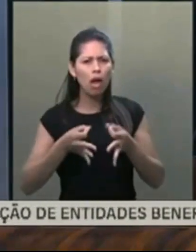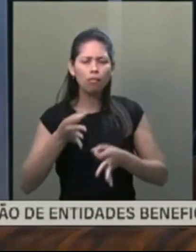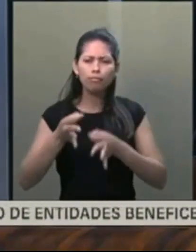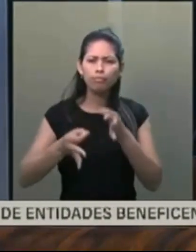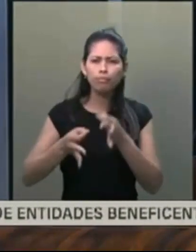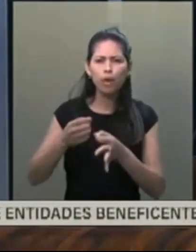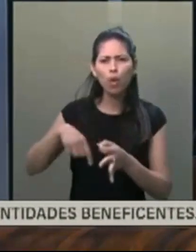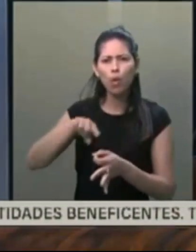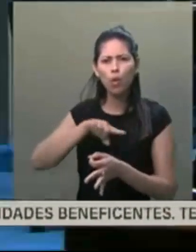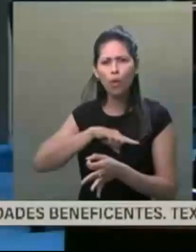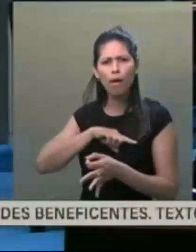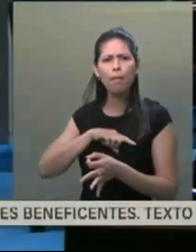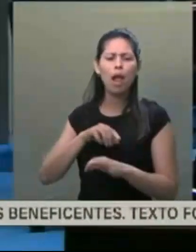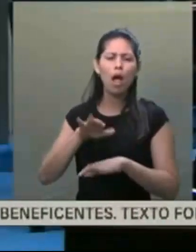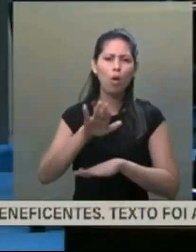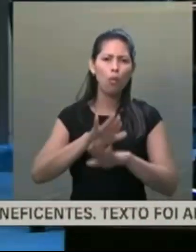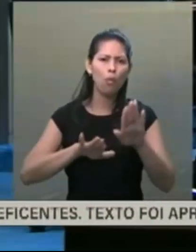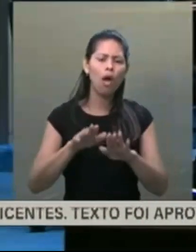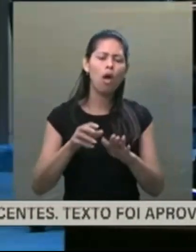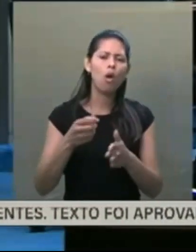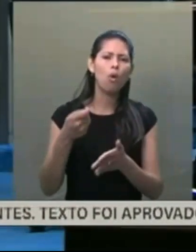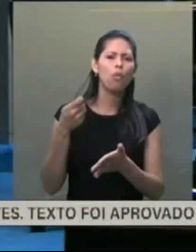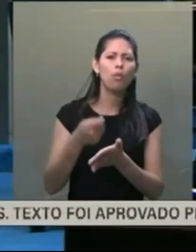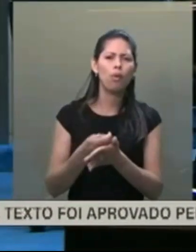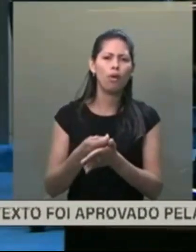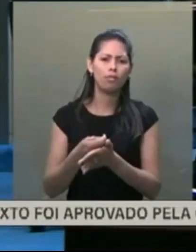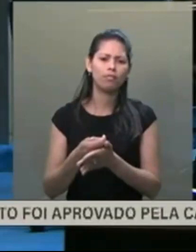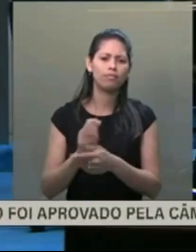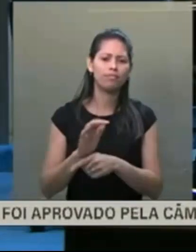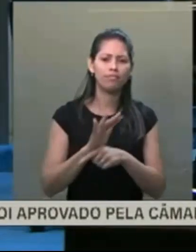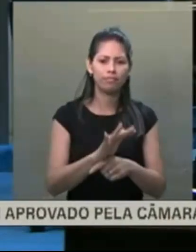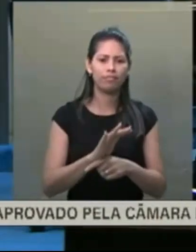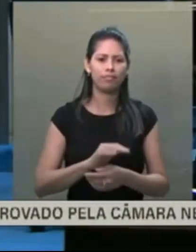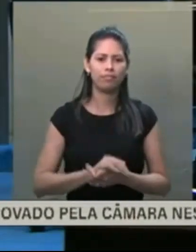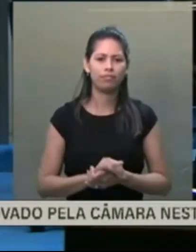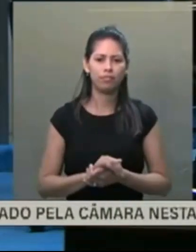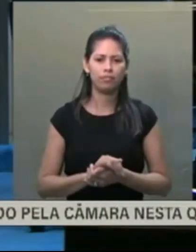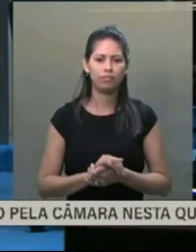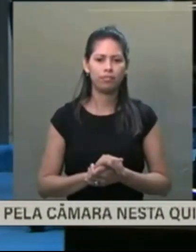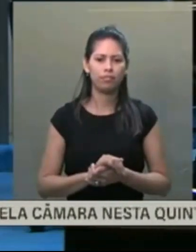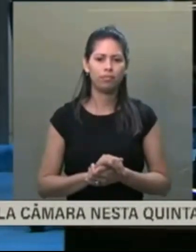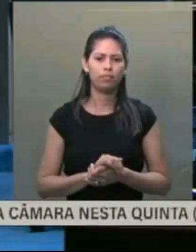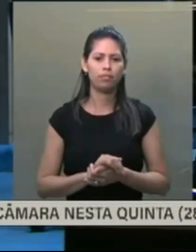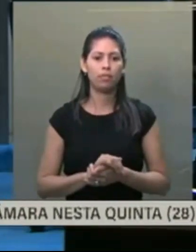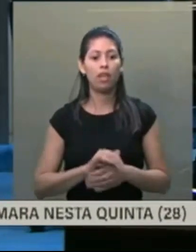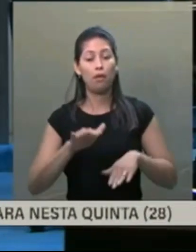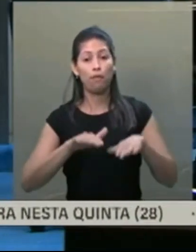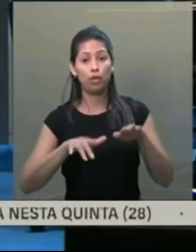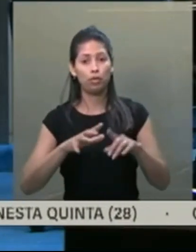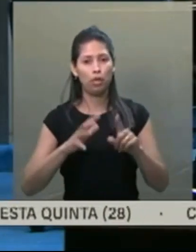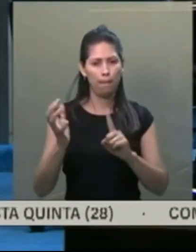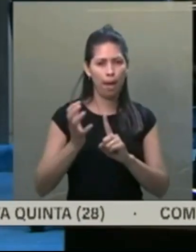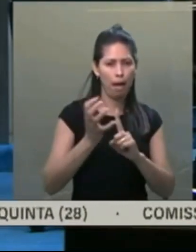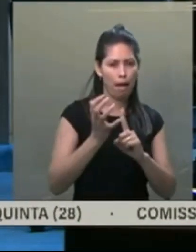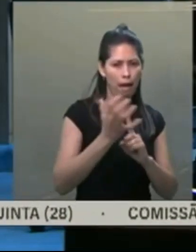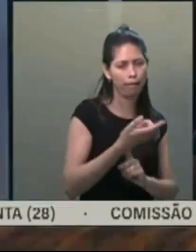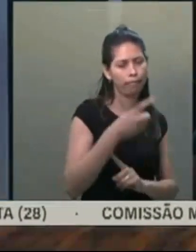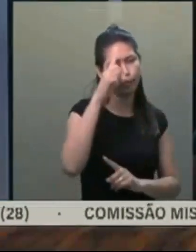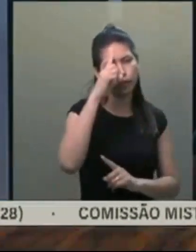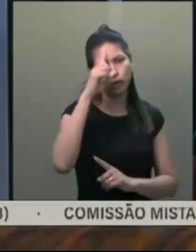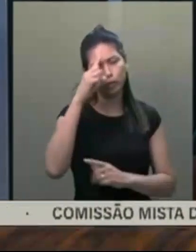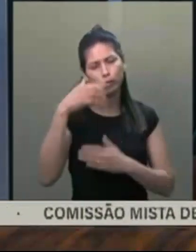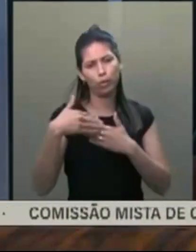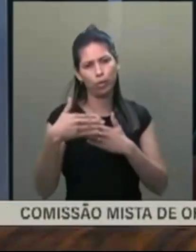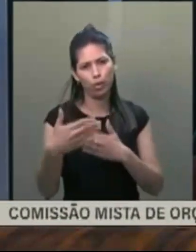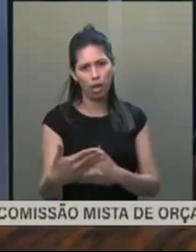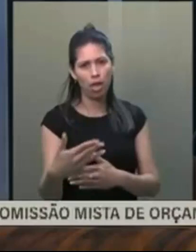para preservar direitos fundamentais que a gente está vendo sendo atacados a cada dia. Para encerrar,